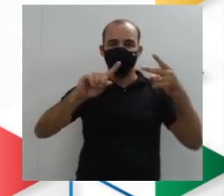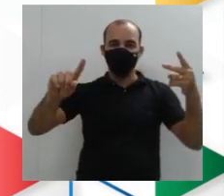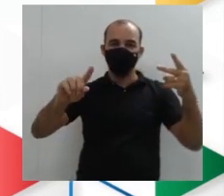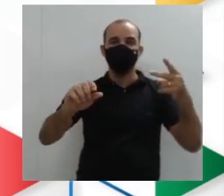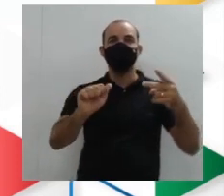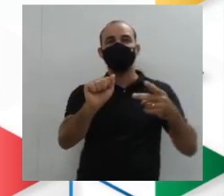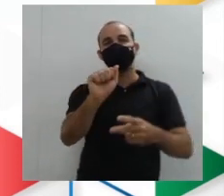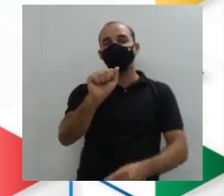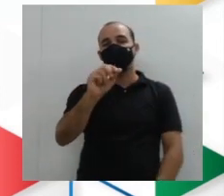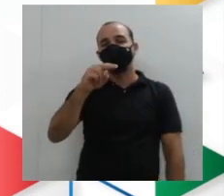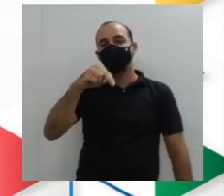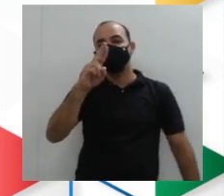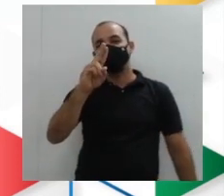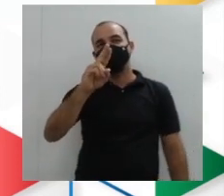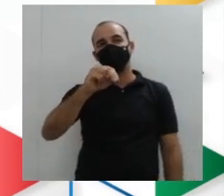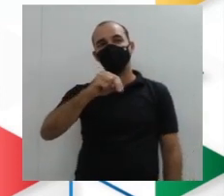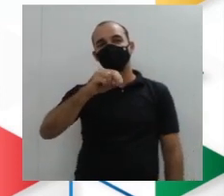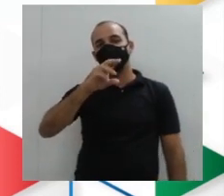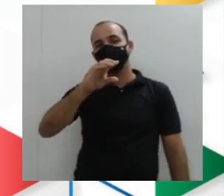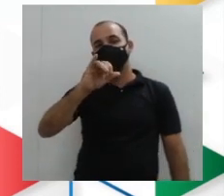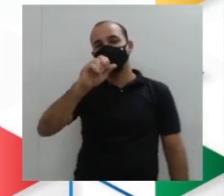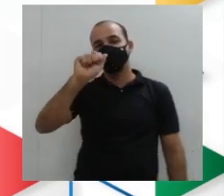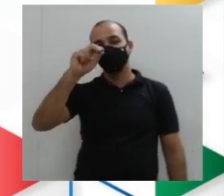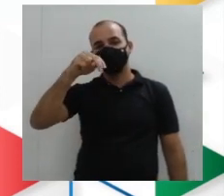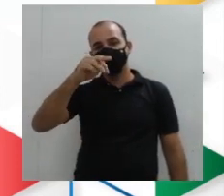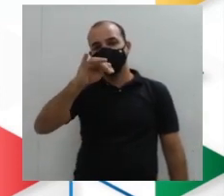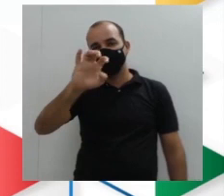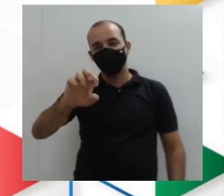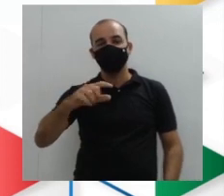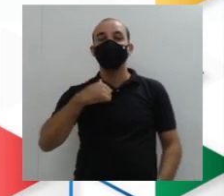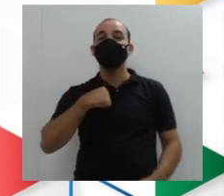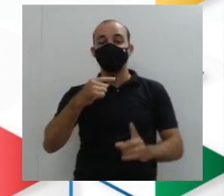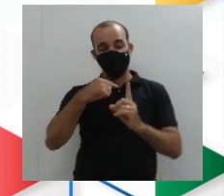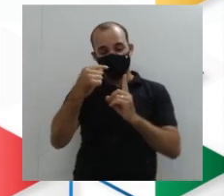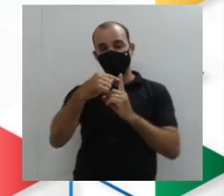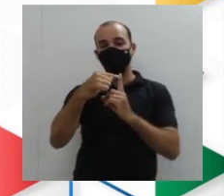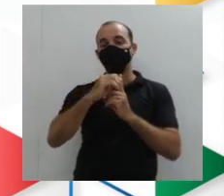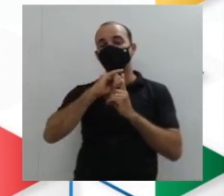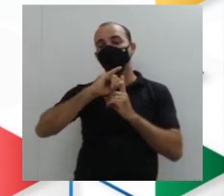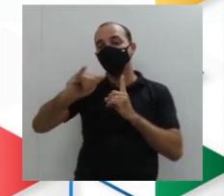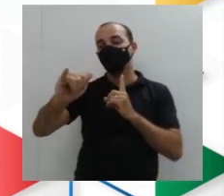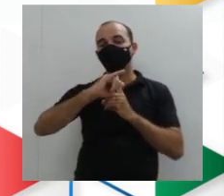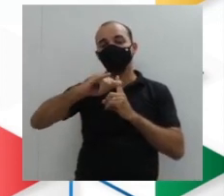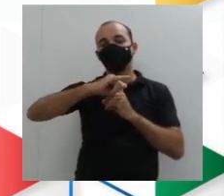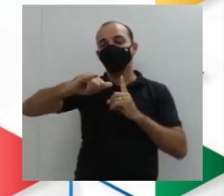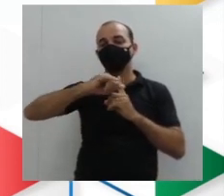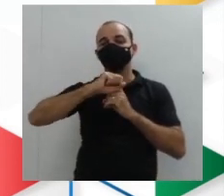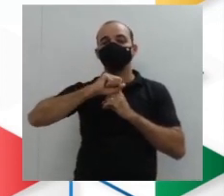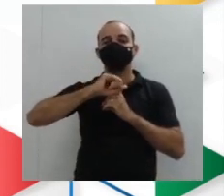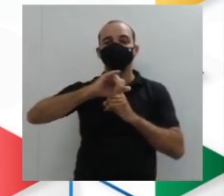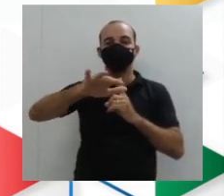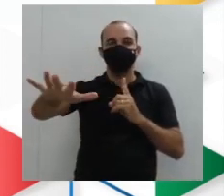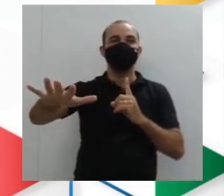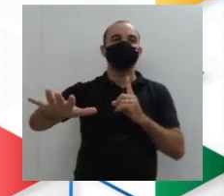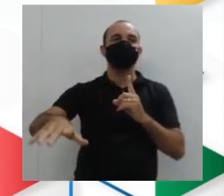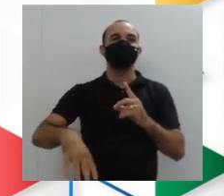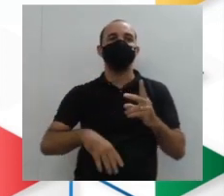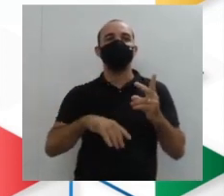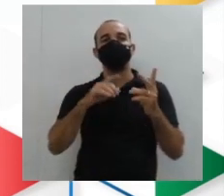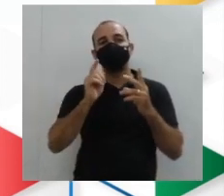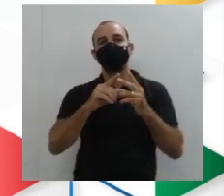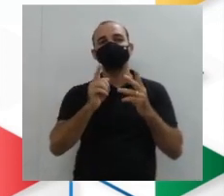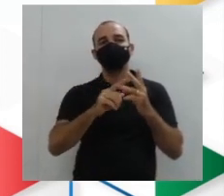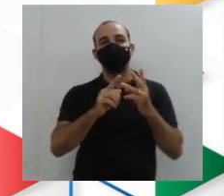O veículo, lembrar que o veículo pode ser o quê? Impresso ou não impresso, virtual no